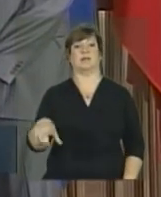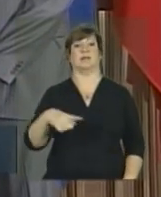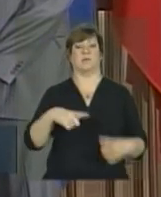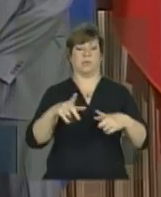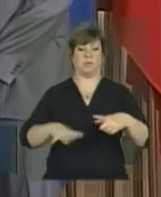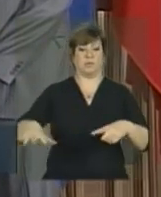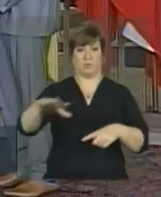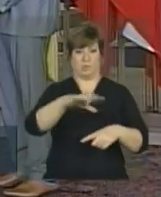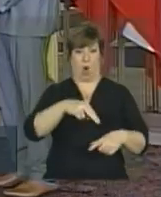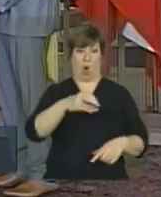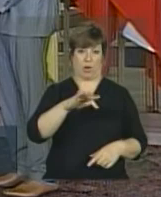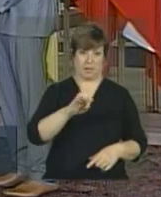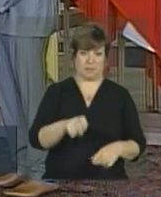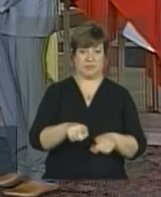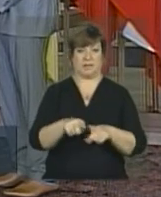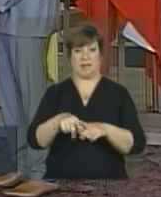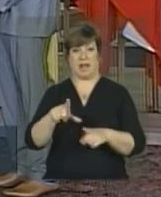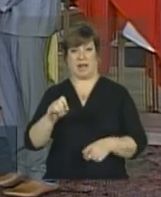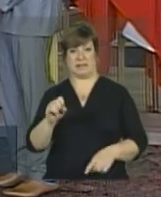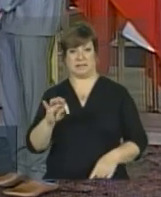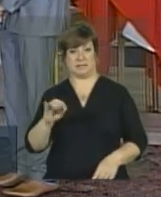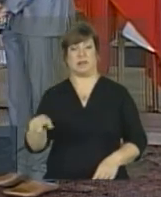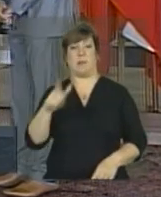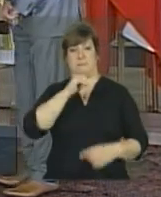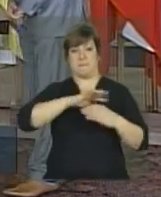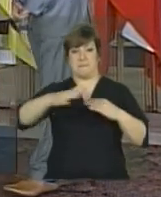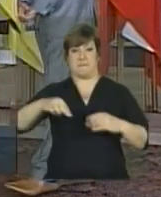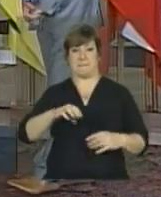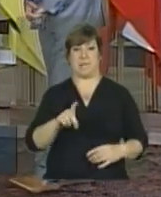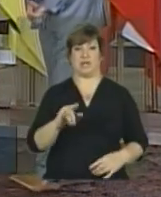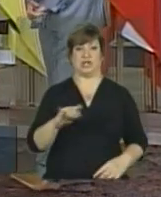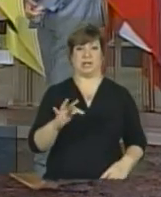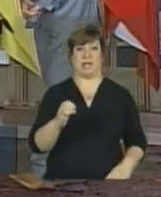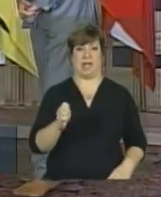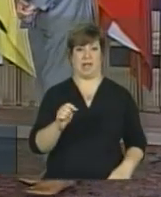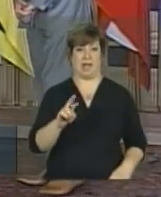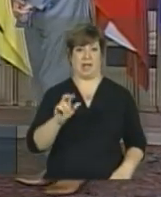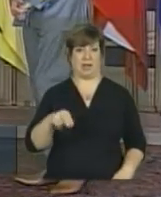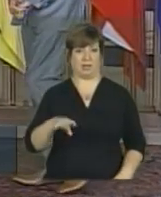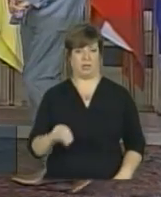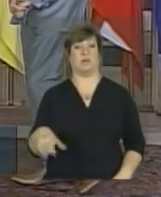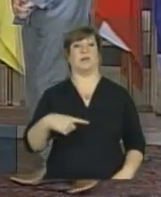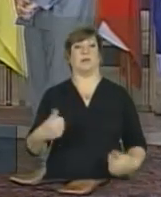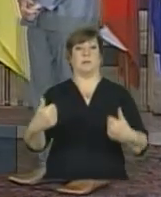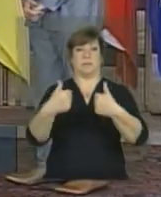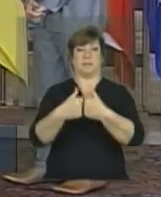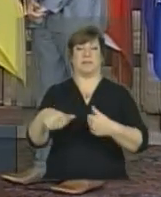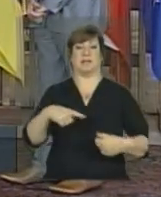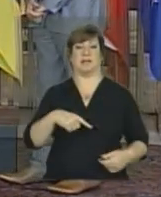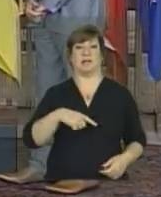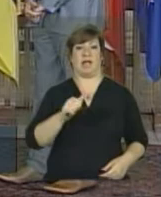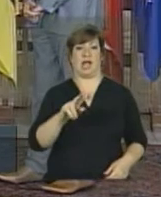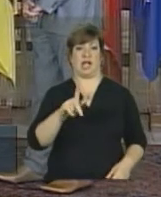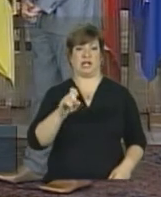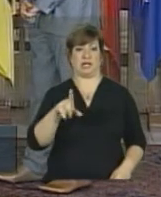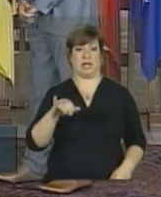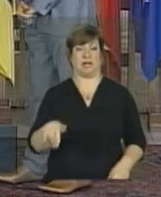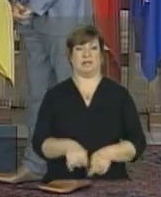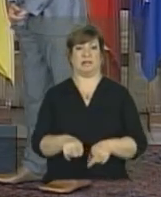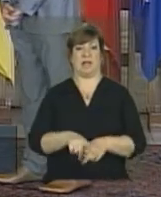e a leste pelo mar Mediterrâneo. Sua fronteira ocidental é com a Argélia e a leste e sul com a Líbia.